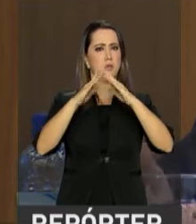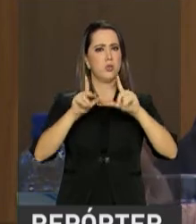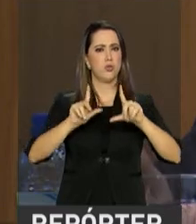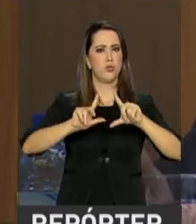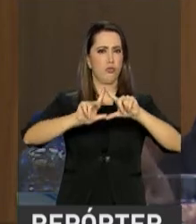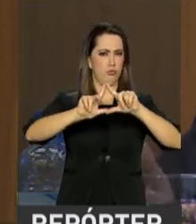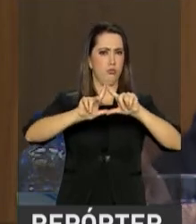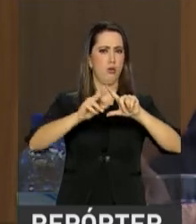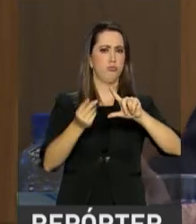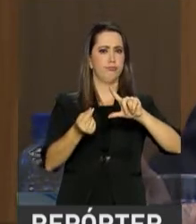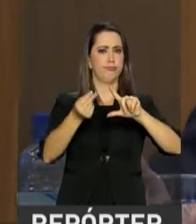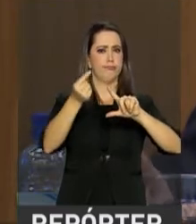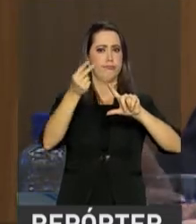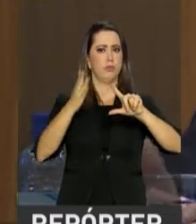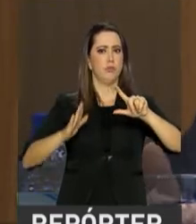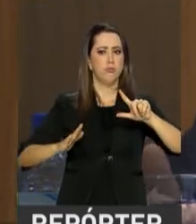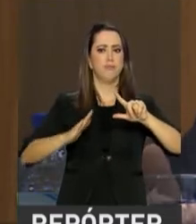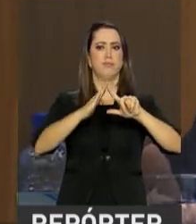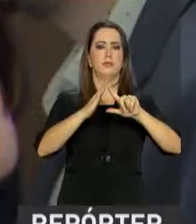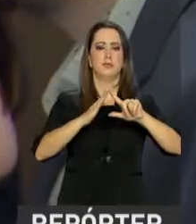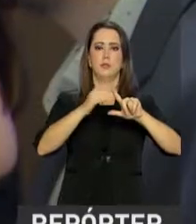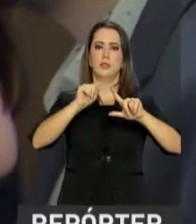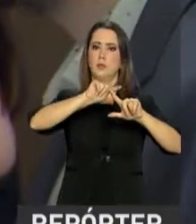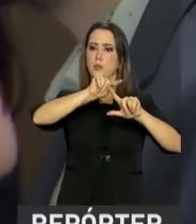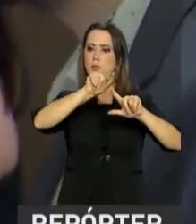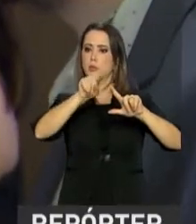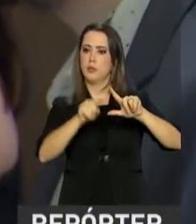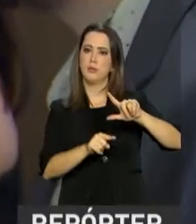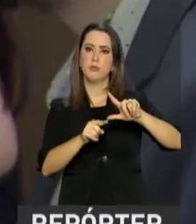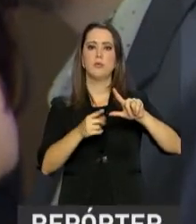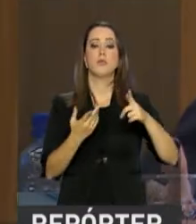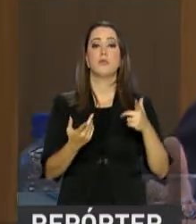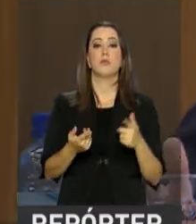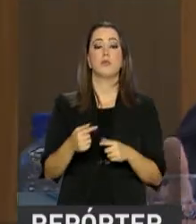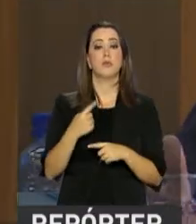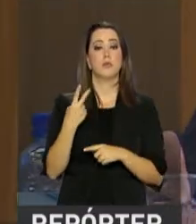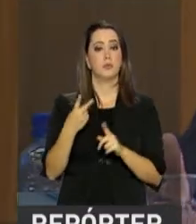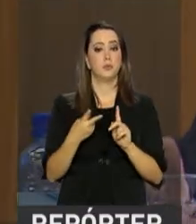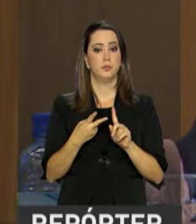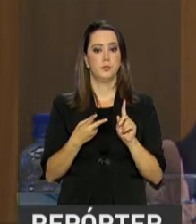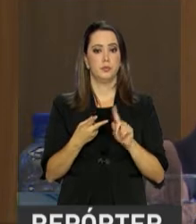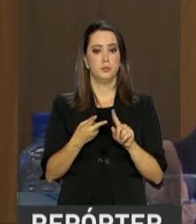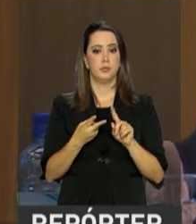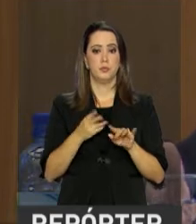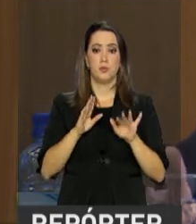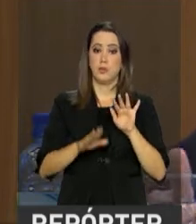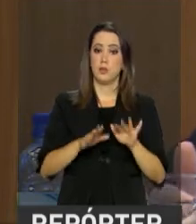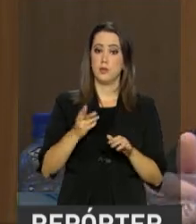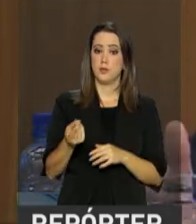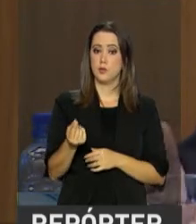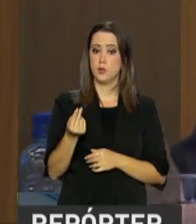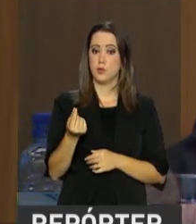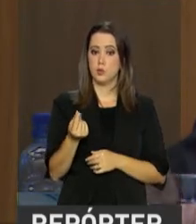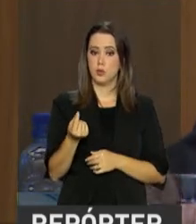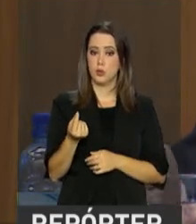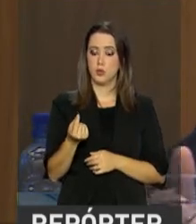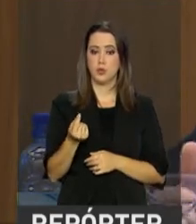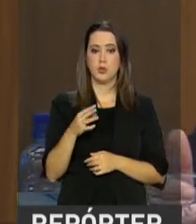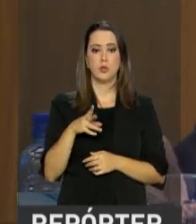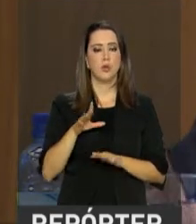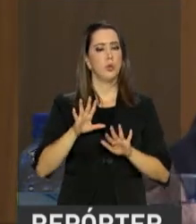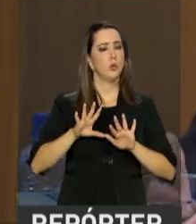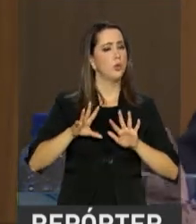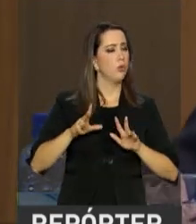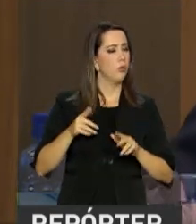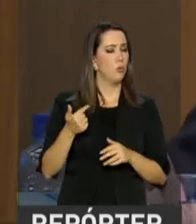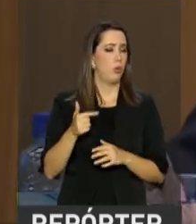que em algum momento vai deixar de subir e vai voltar. Segundo, às vezes as moedas, obviamente não todas, nem